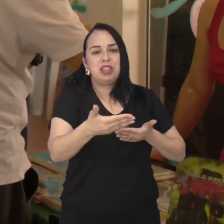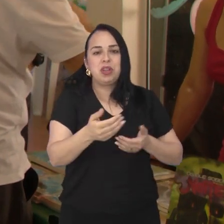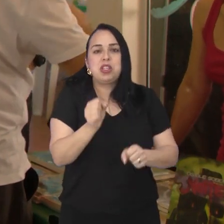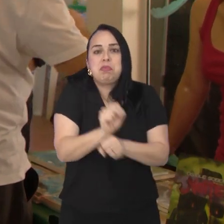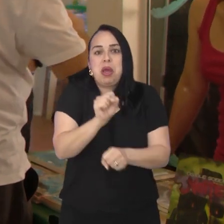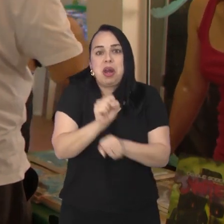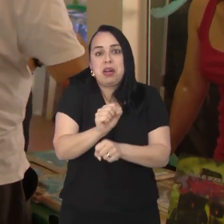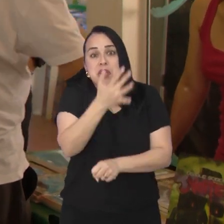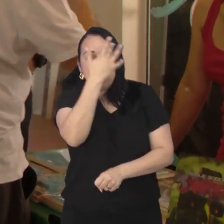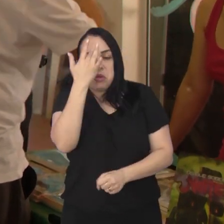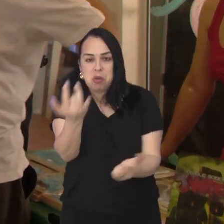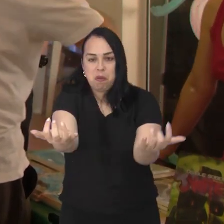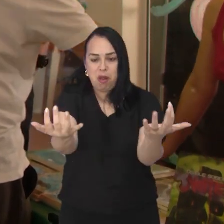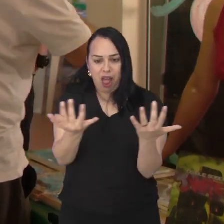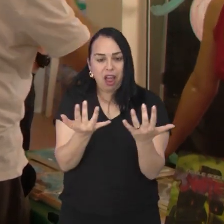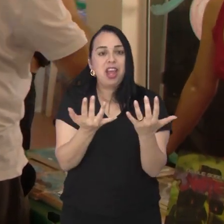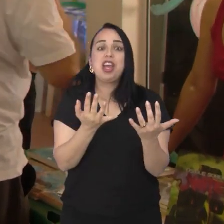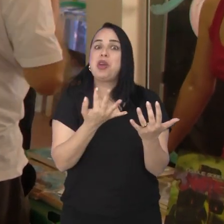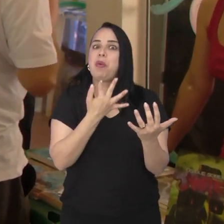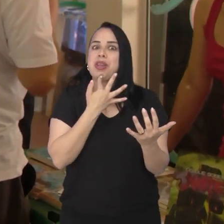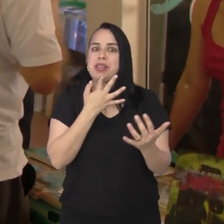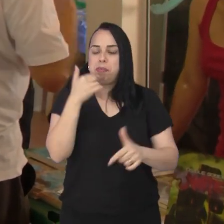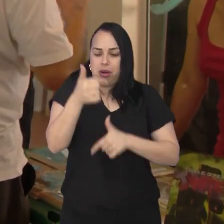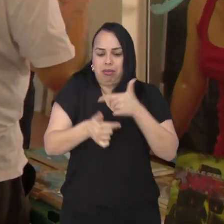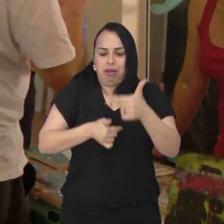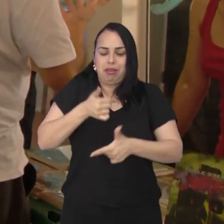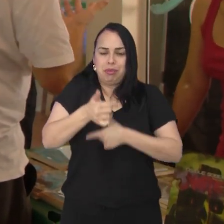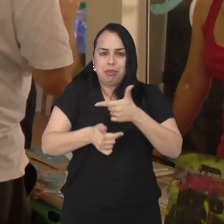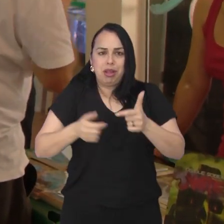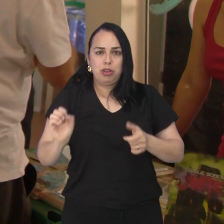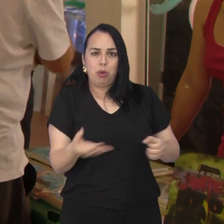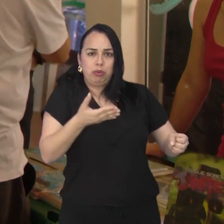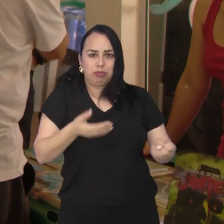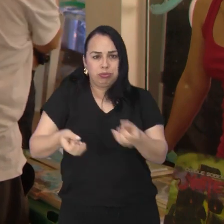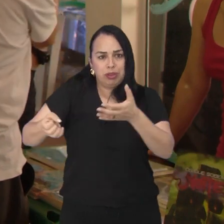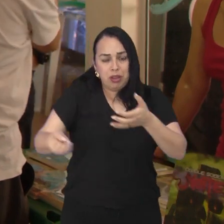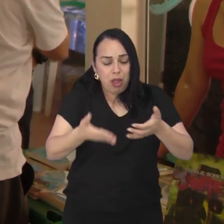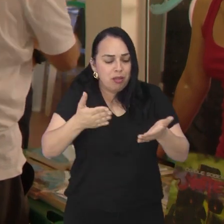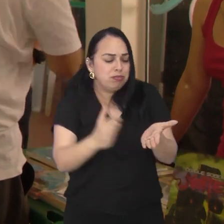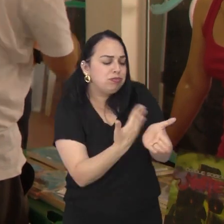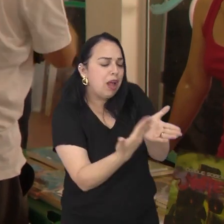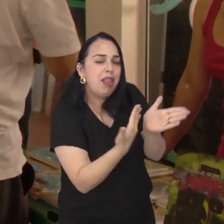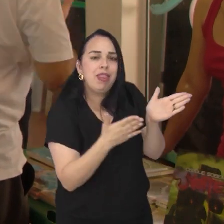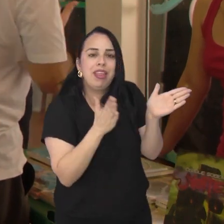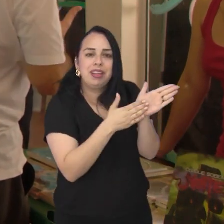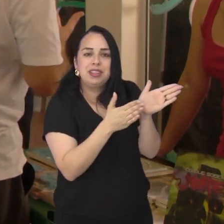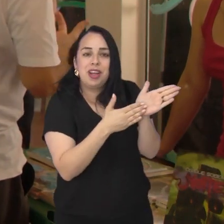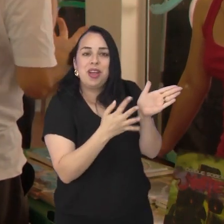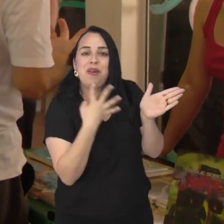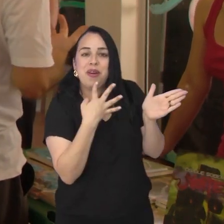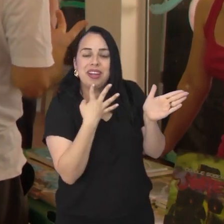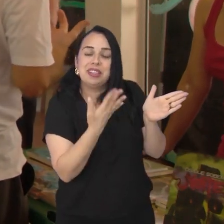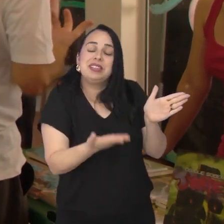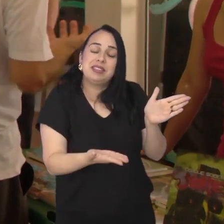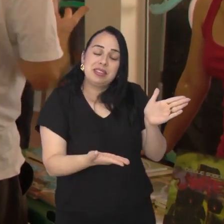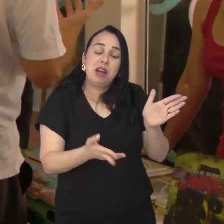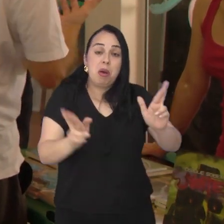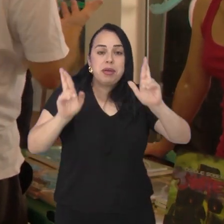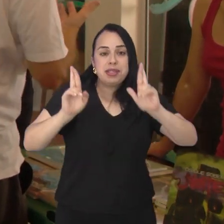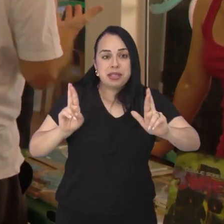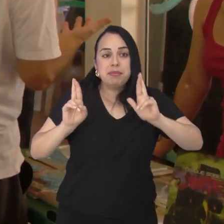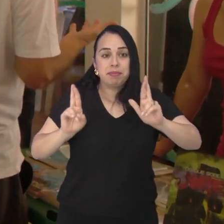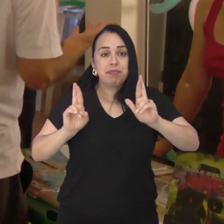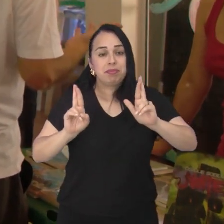para conhecer o meu trabalho, de aparecer aqui para conhecer as meus últimos lançamentos. Então,